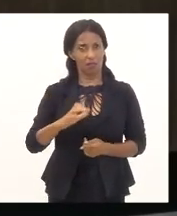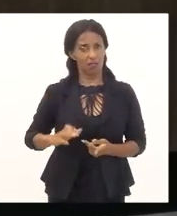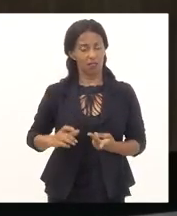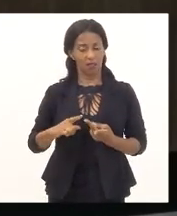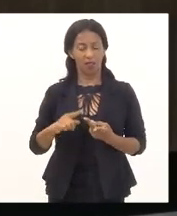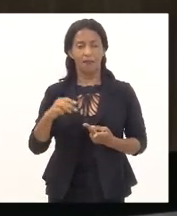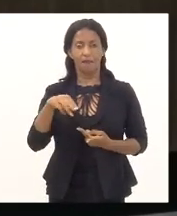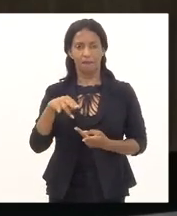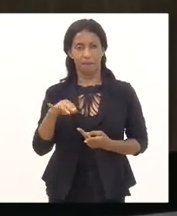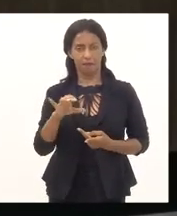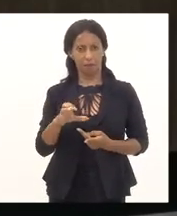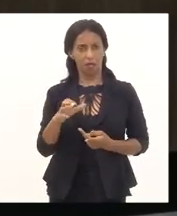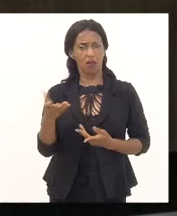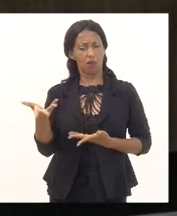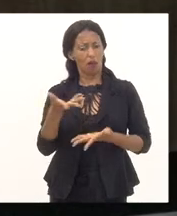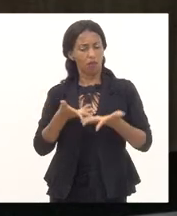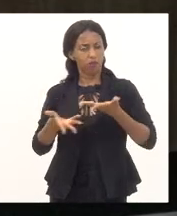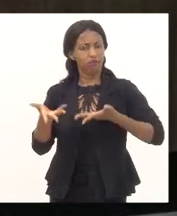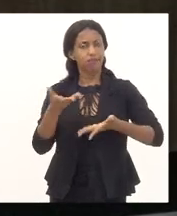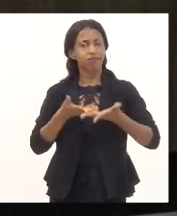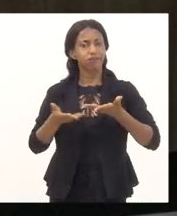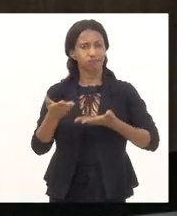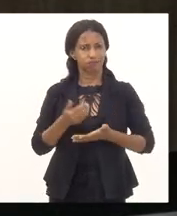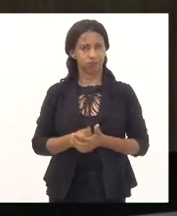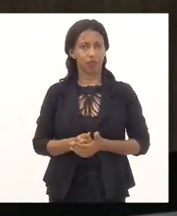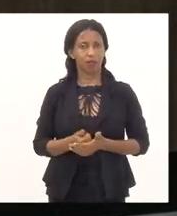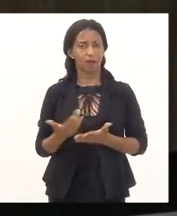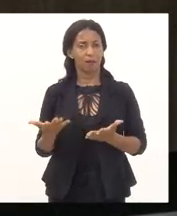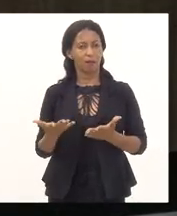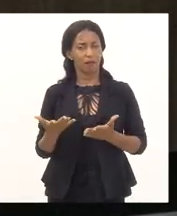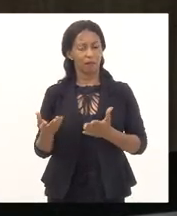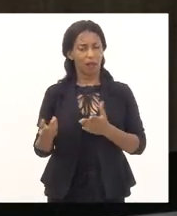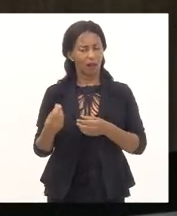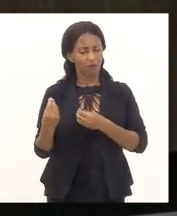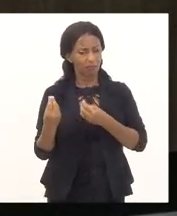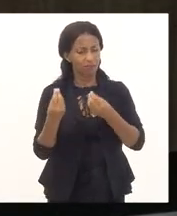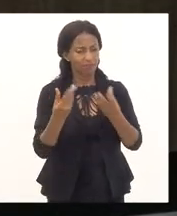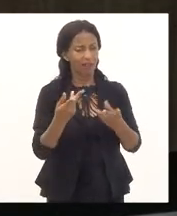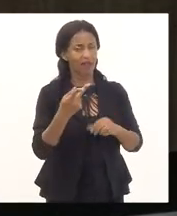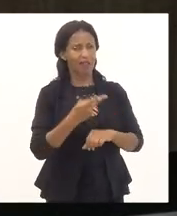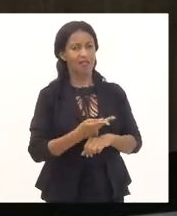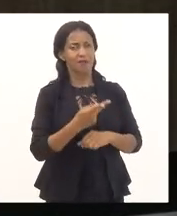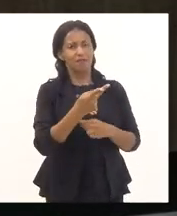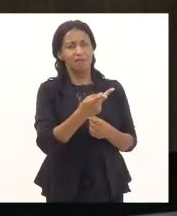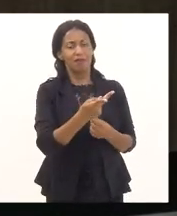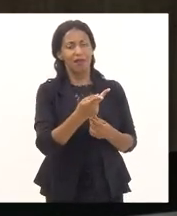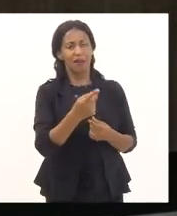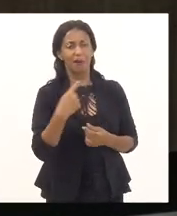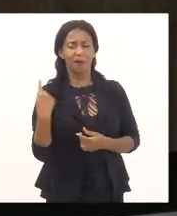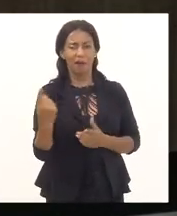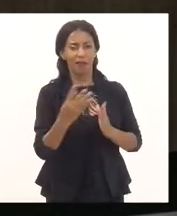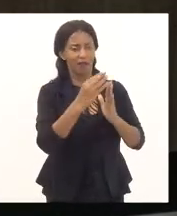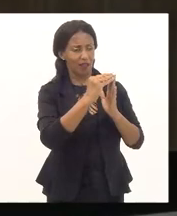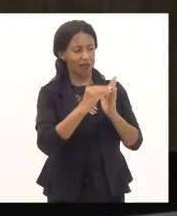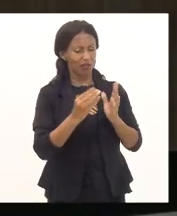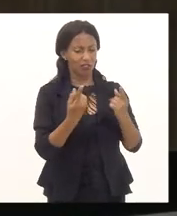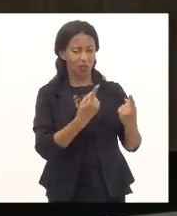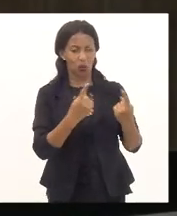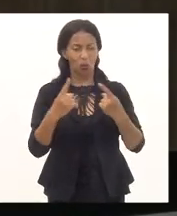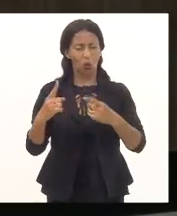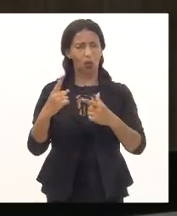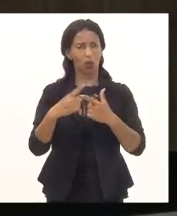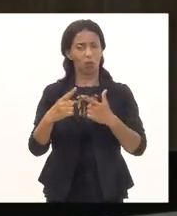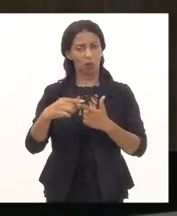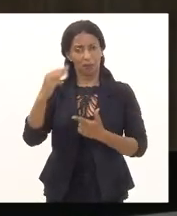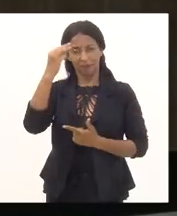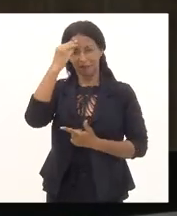Carlos Mink, por essa parceria para instituir esse prêmio e dar mais um passo para que a agenda da luta antimanicomial